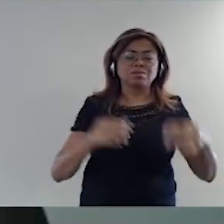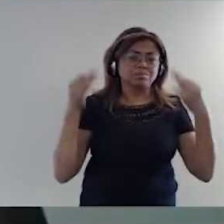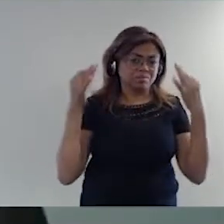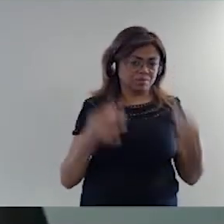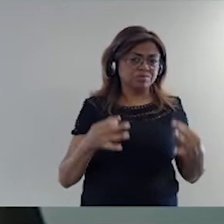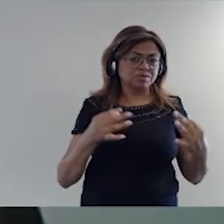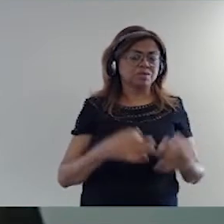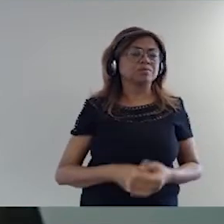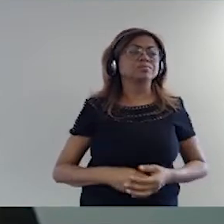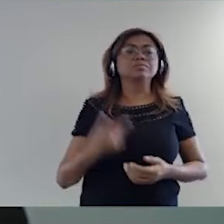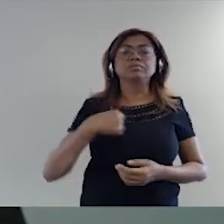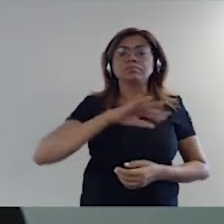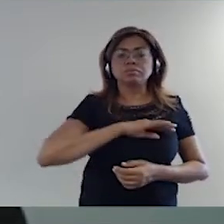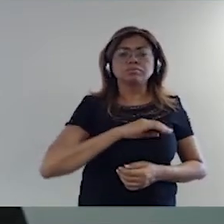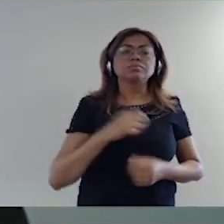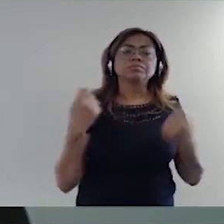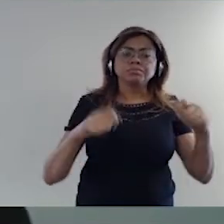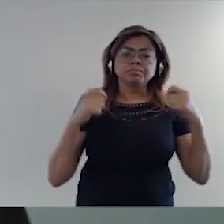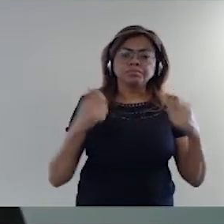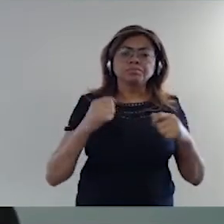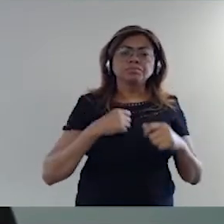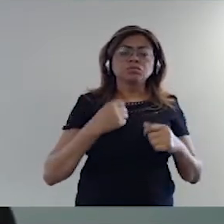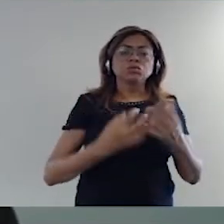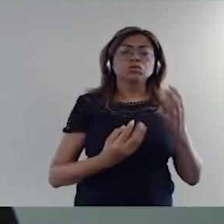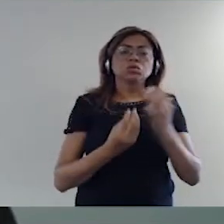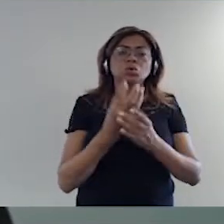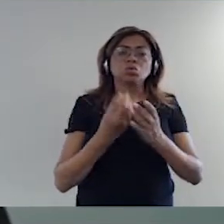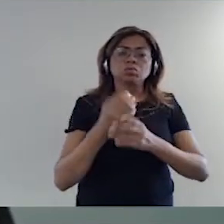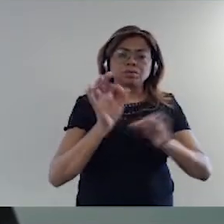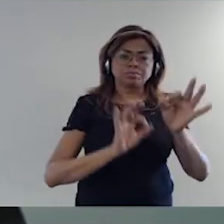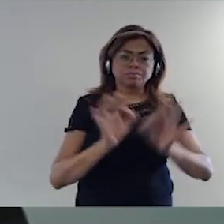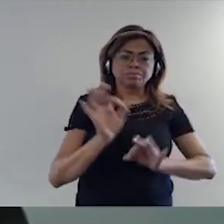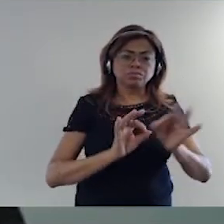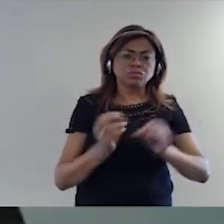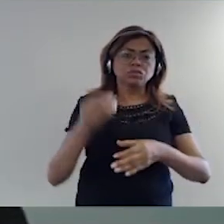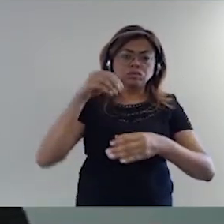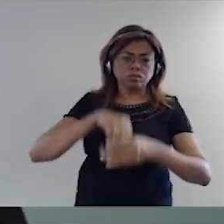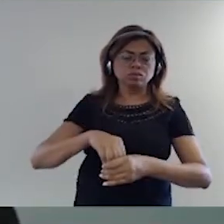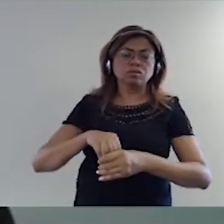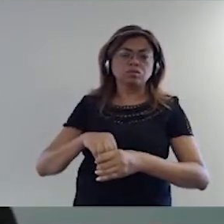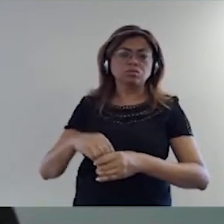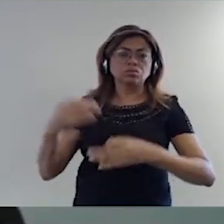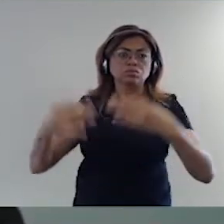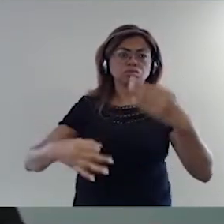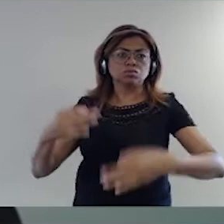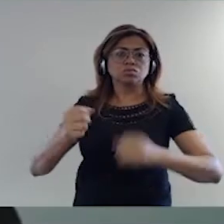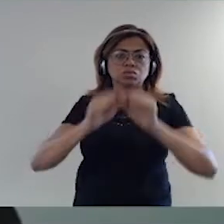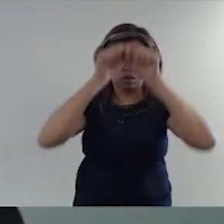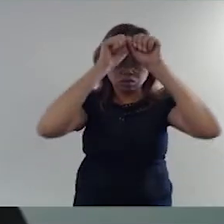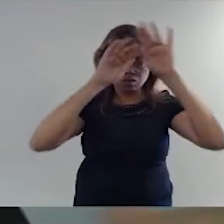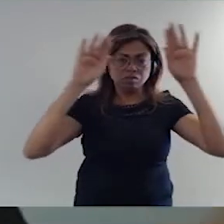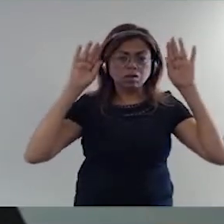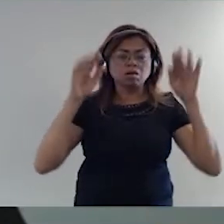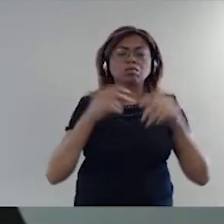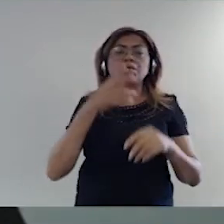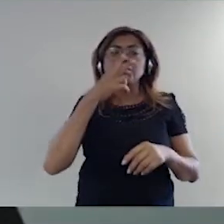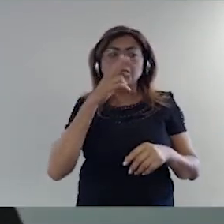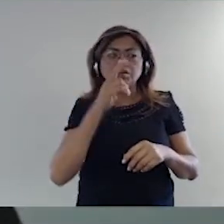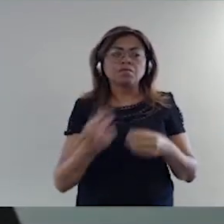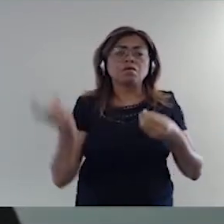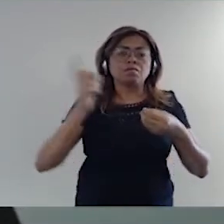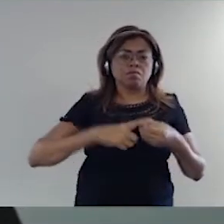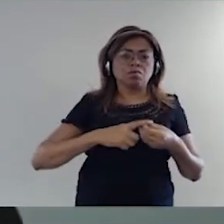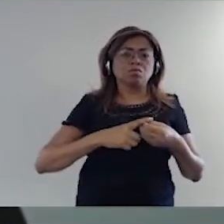imperfeição do sígano, é que devemos criar ferramentas dentro do judiciário, prevendo essa retomada. Porque